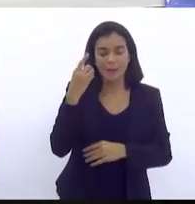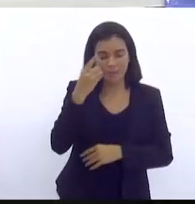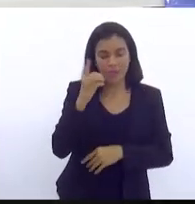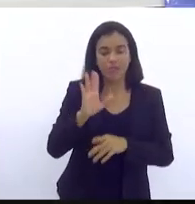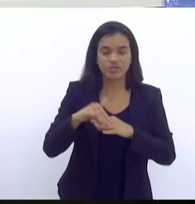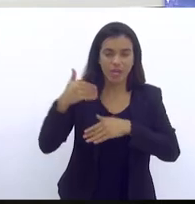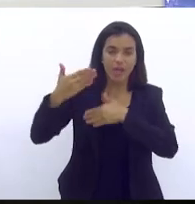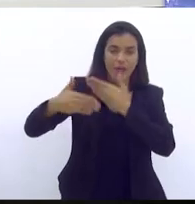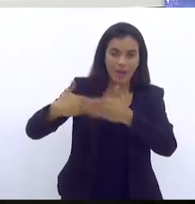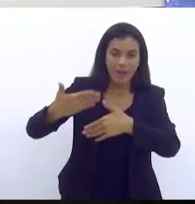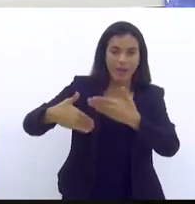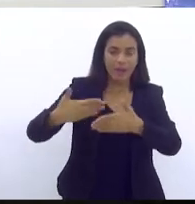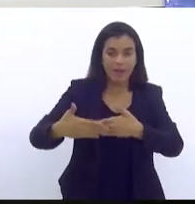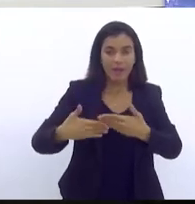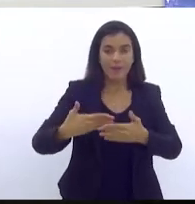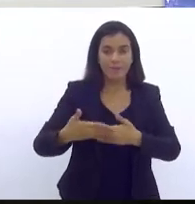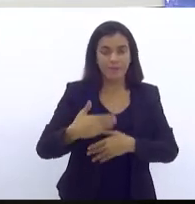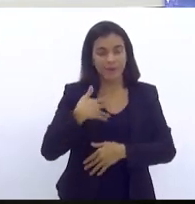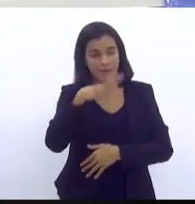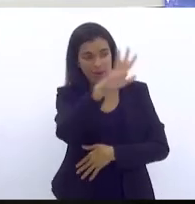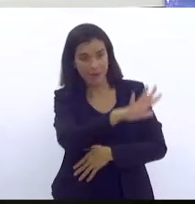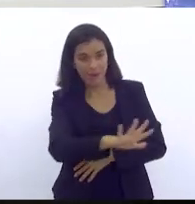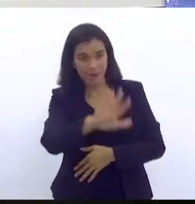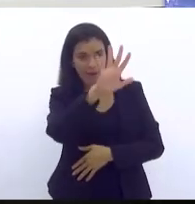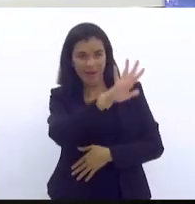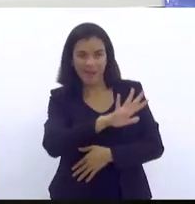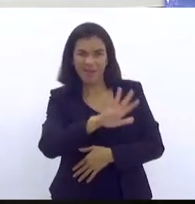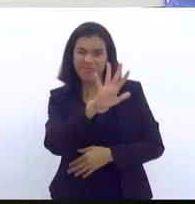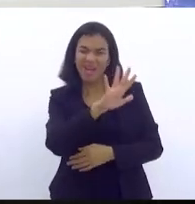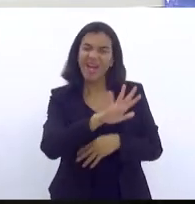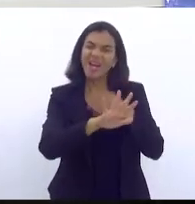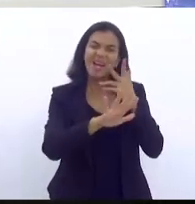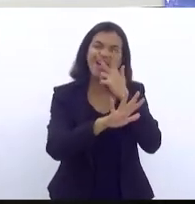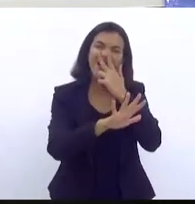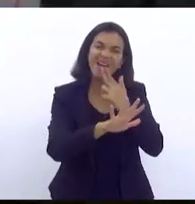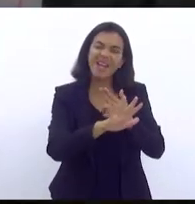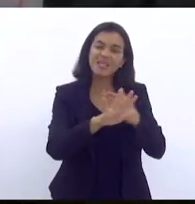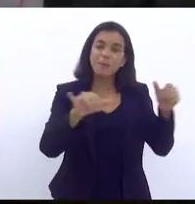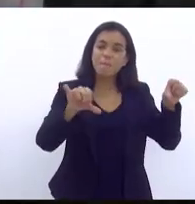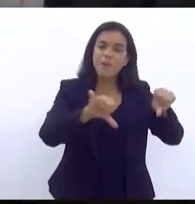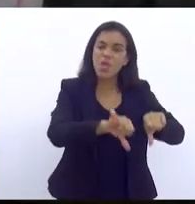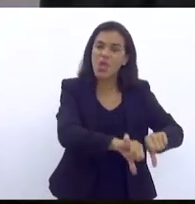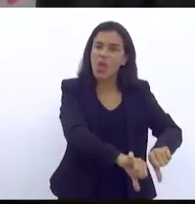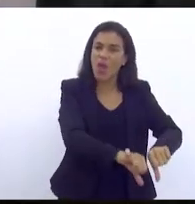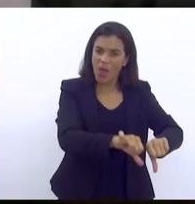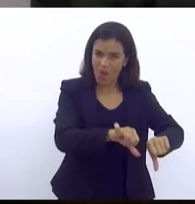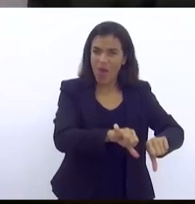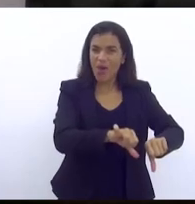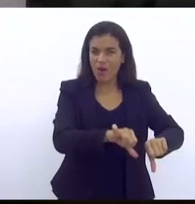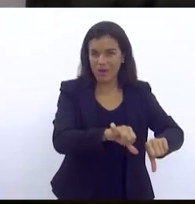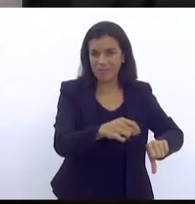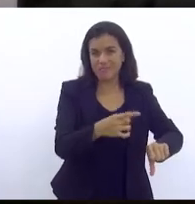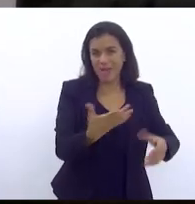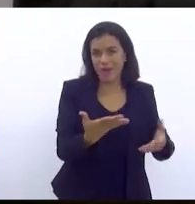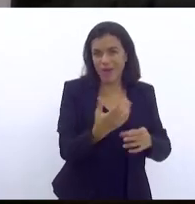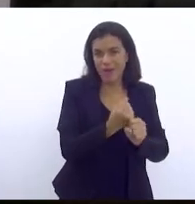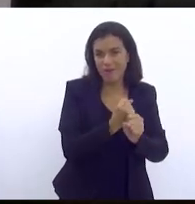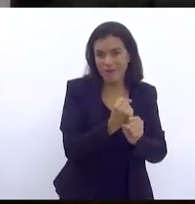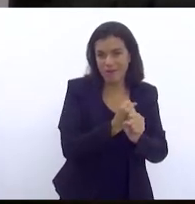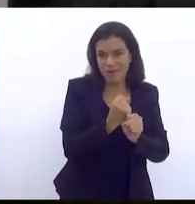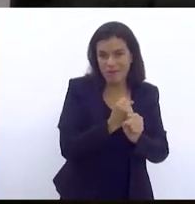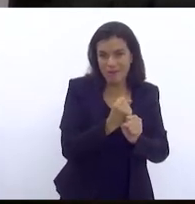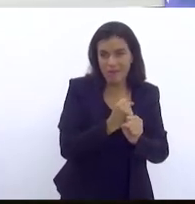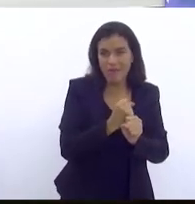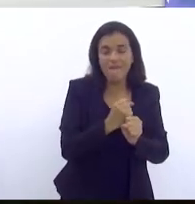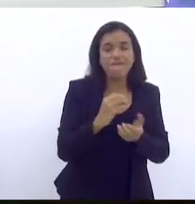falando né que aparenta ser uma significativa piora no serviço nesse último ano ouvindo cada vez